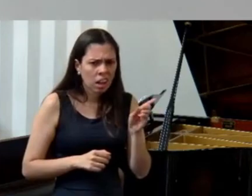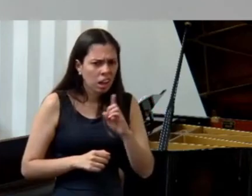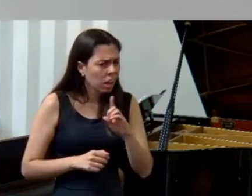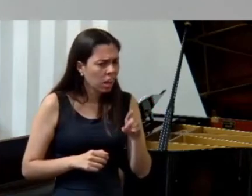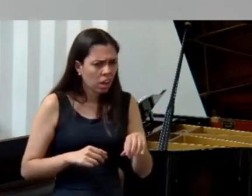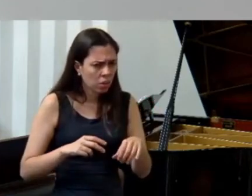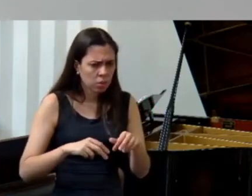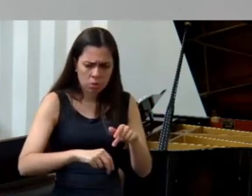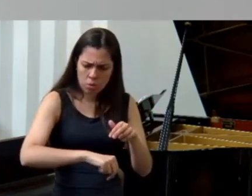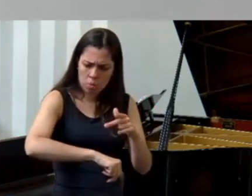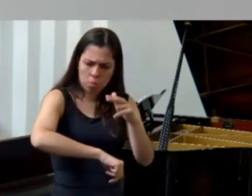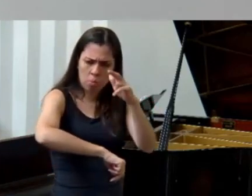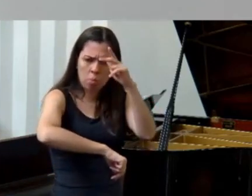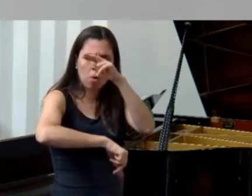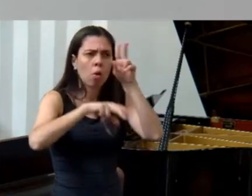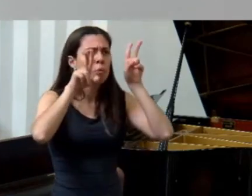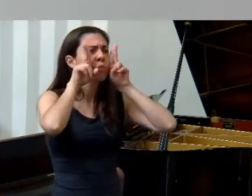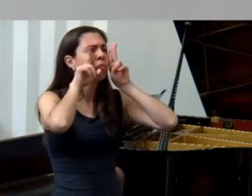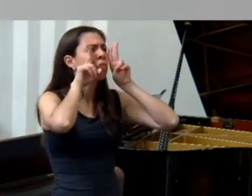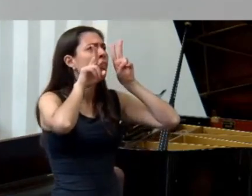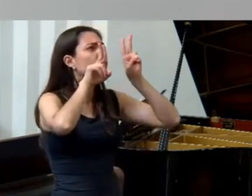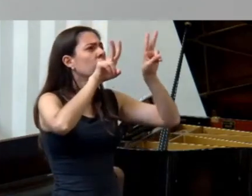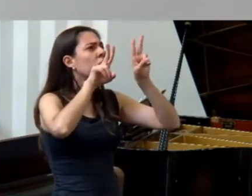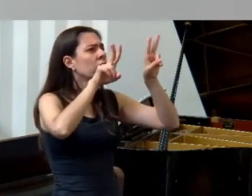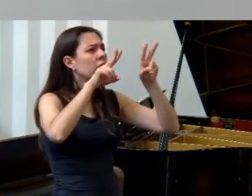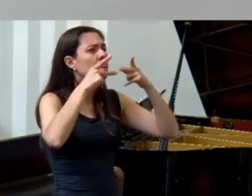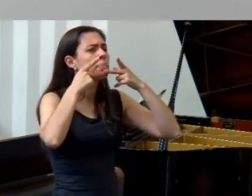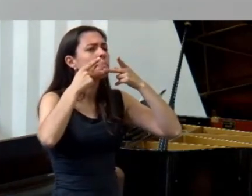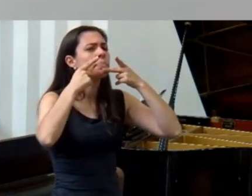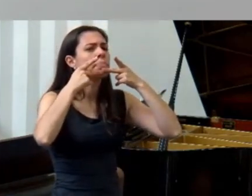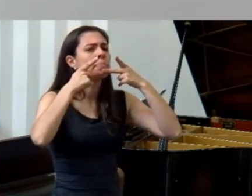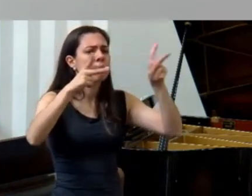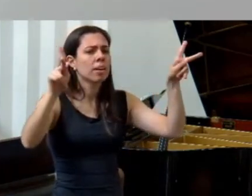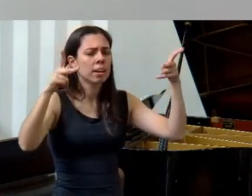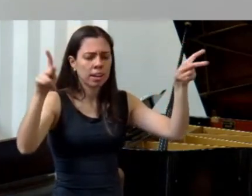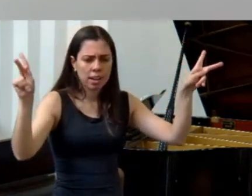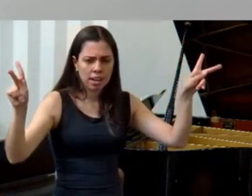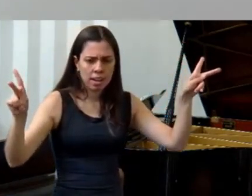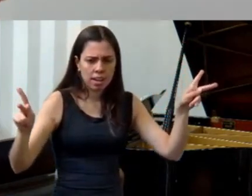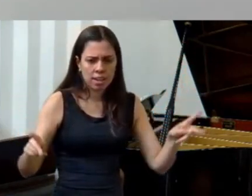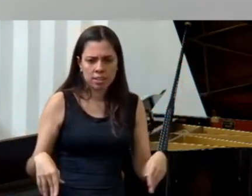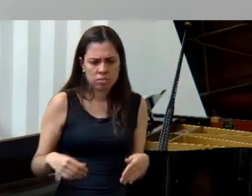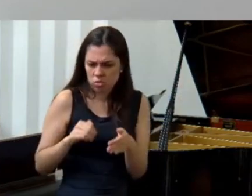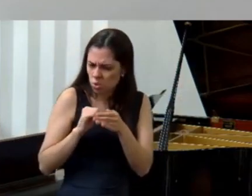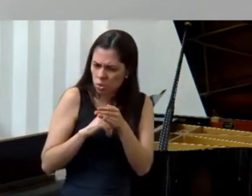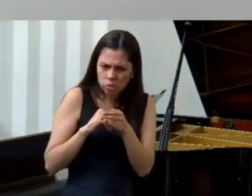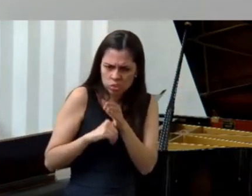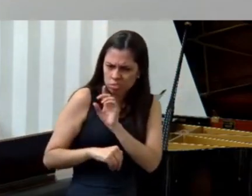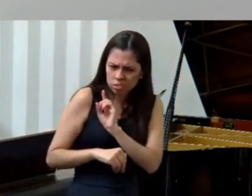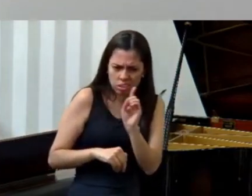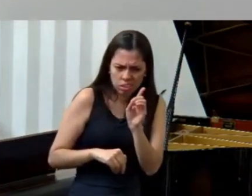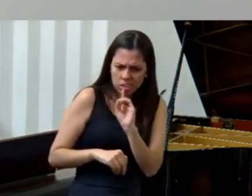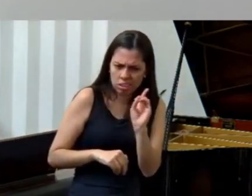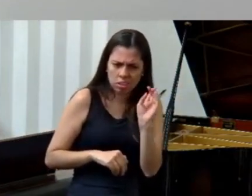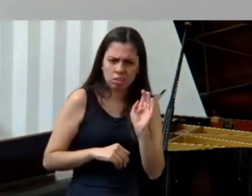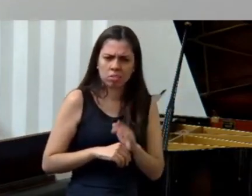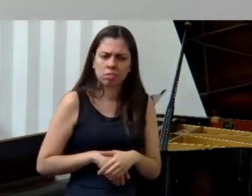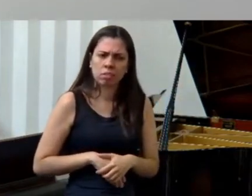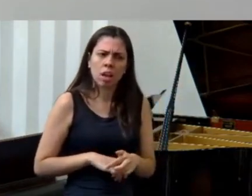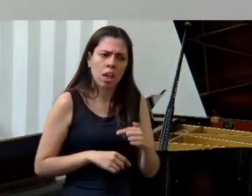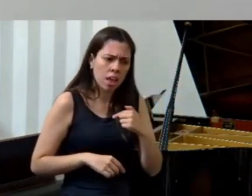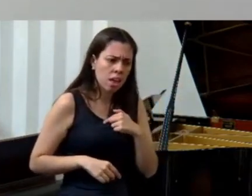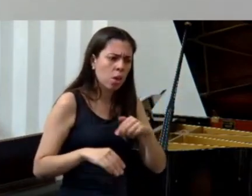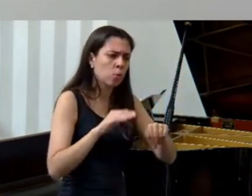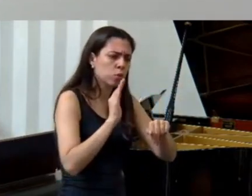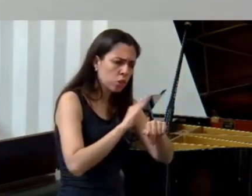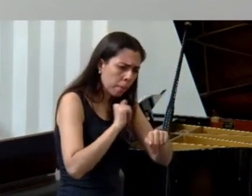novos horizontes, para profetizar. Como Abraão, que está triste